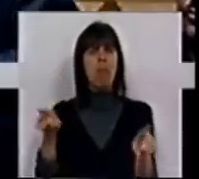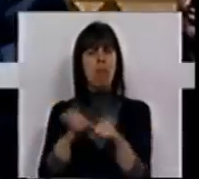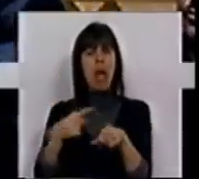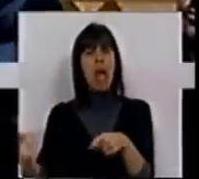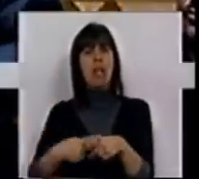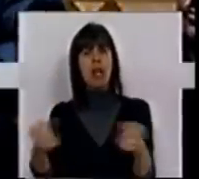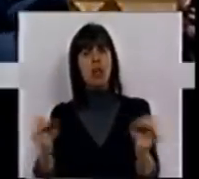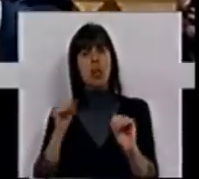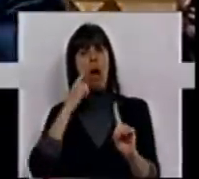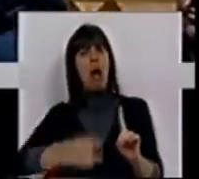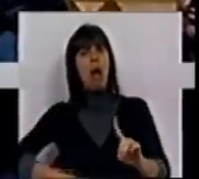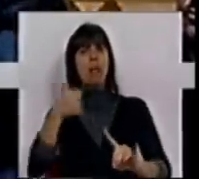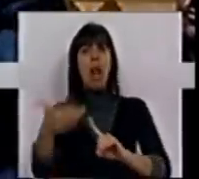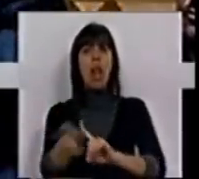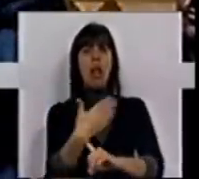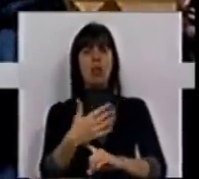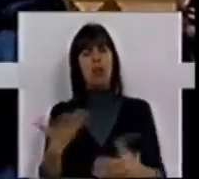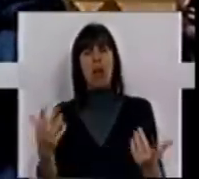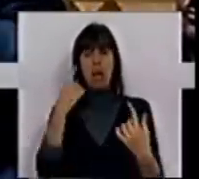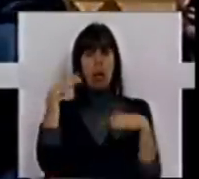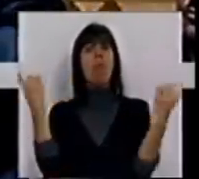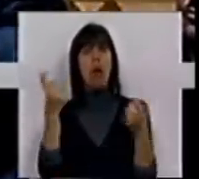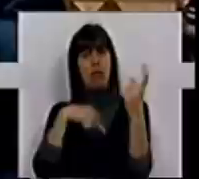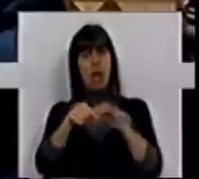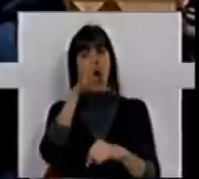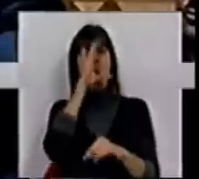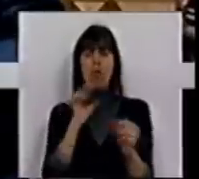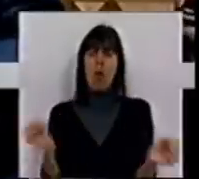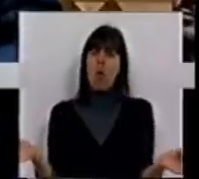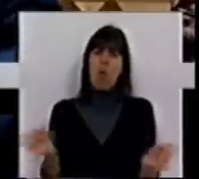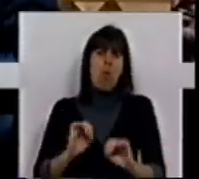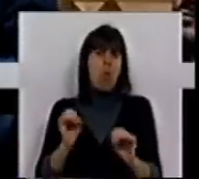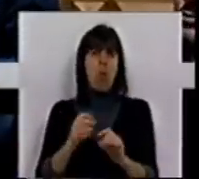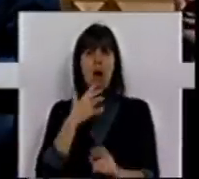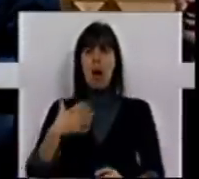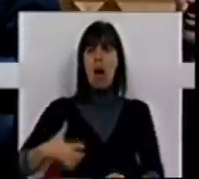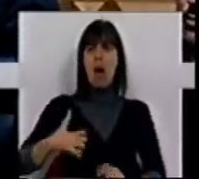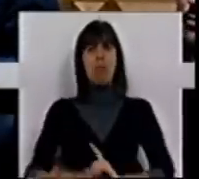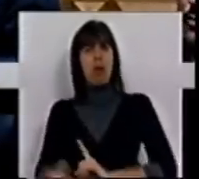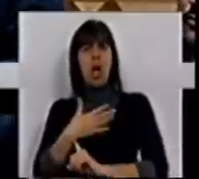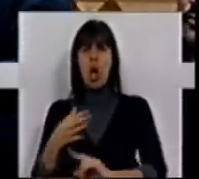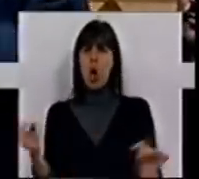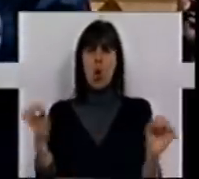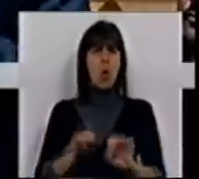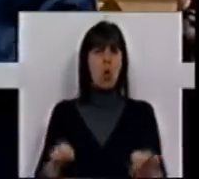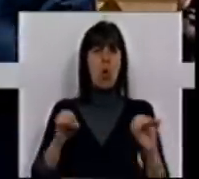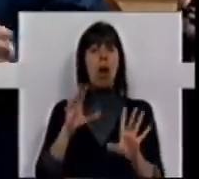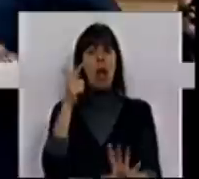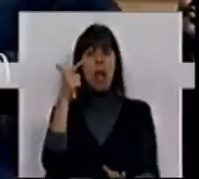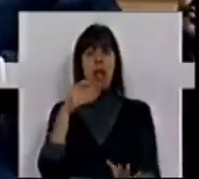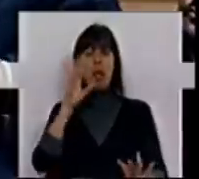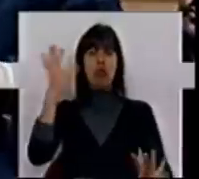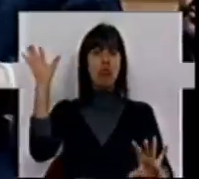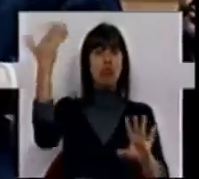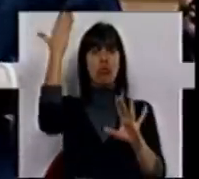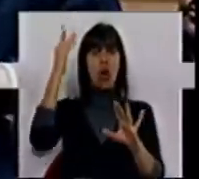contra os interesses nacionais e que revela, Sr. Primeiro-Ministro, que este governo não tem um mínimo de brio patriótico. É que a TAP é a